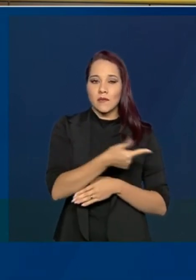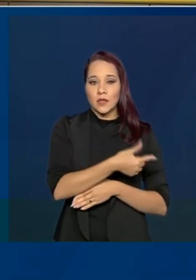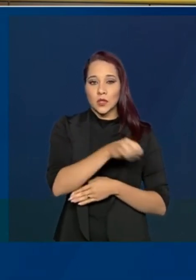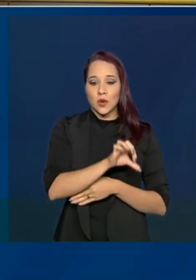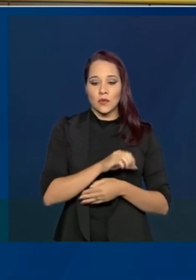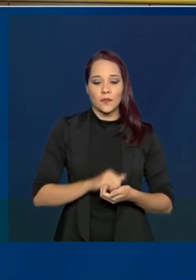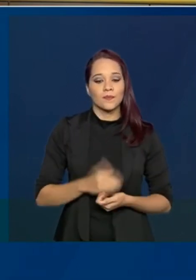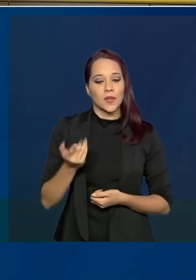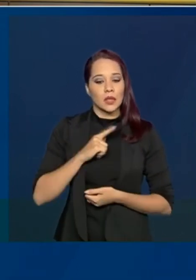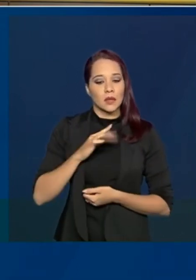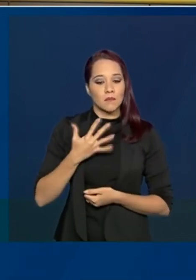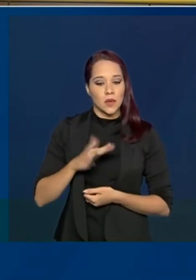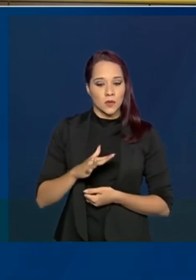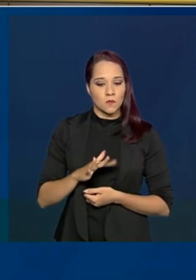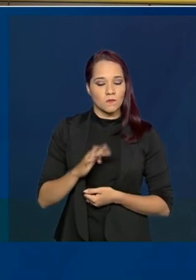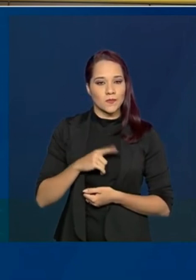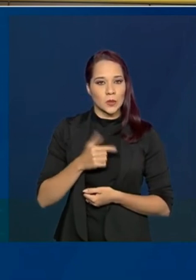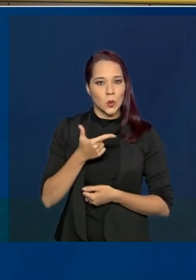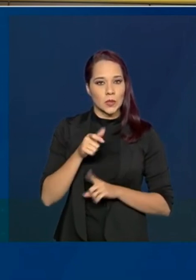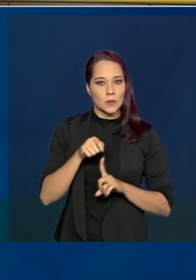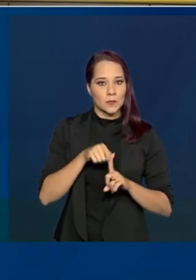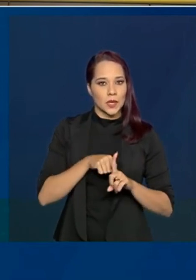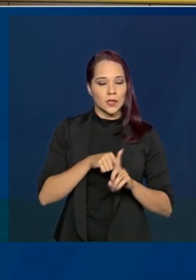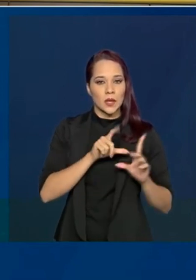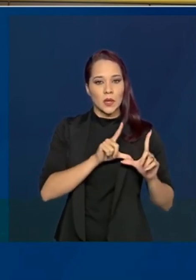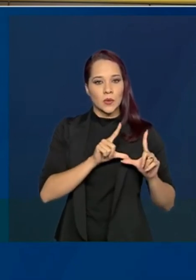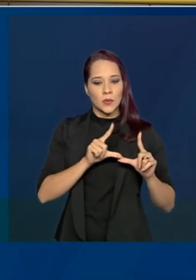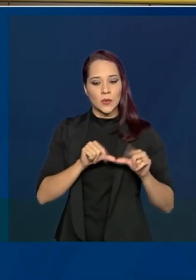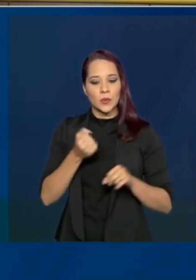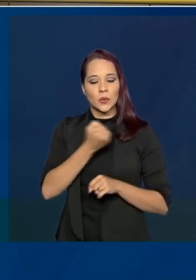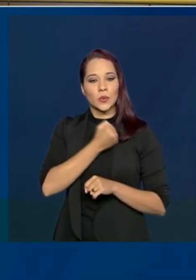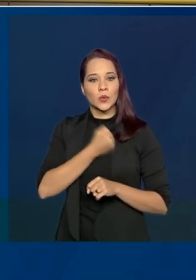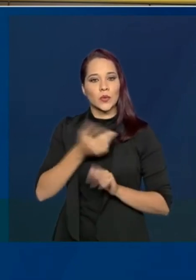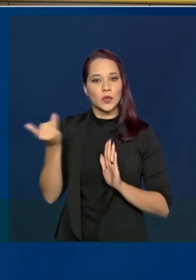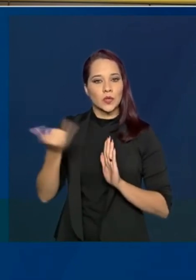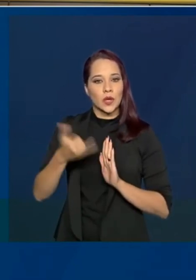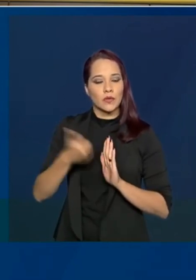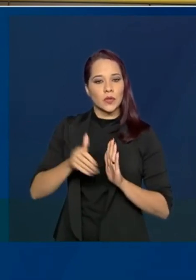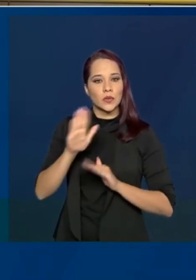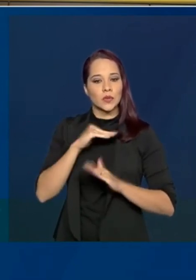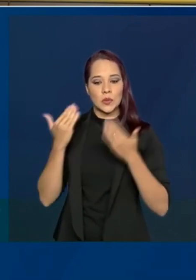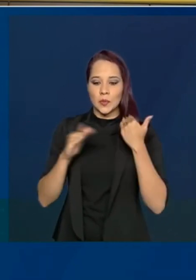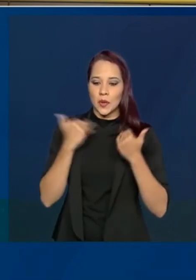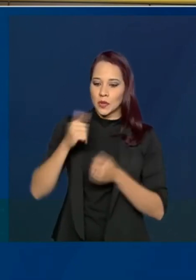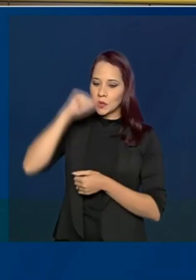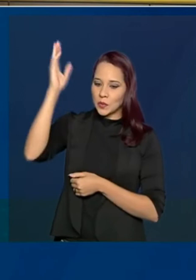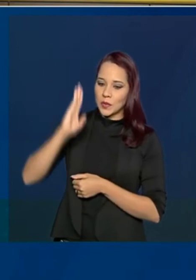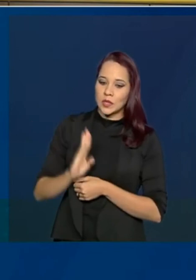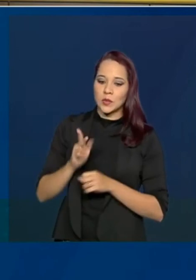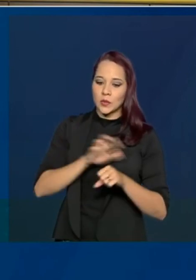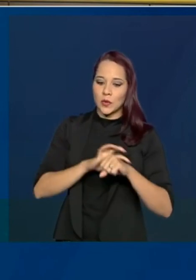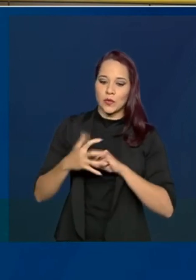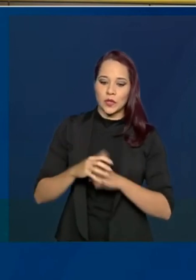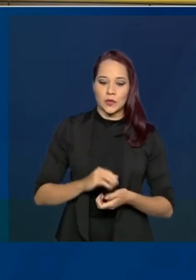seja, a gente tem pelo menos 2 meses de redução no número de registros de óbitos no Brasil por